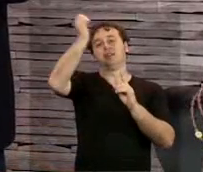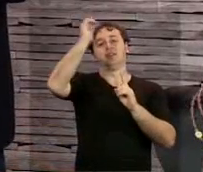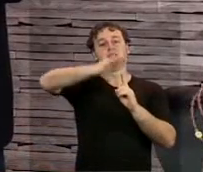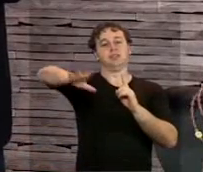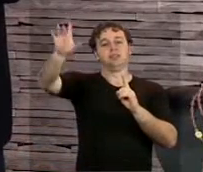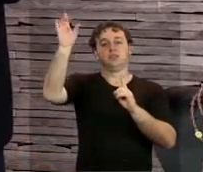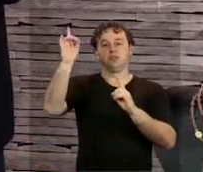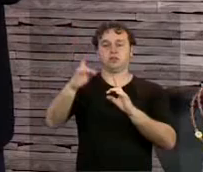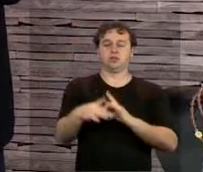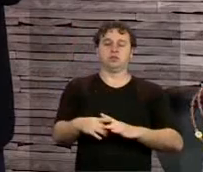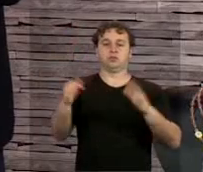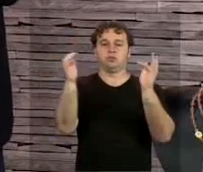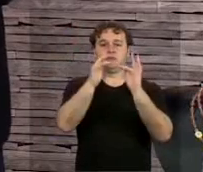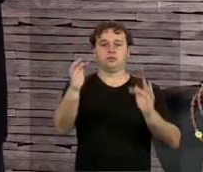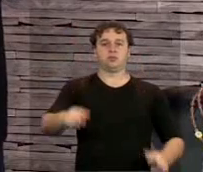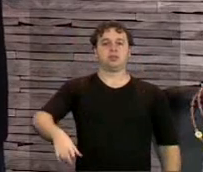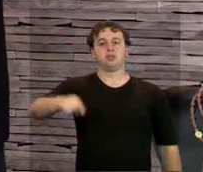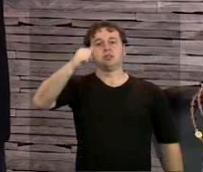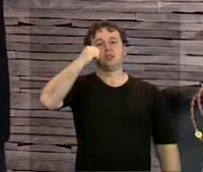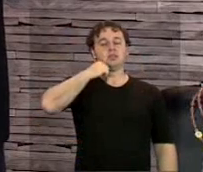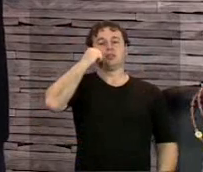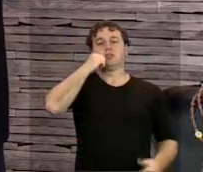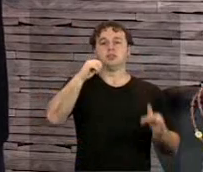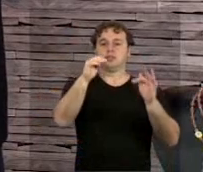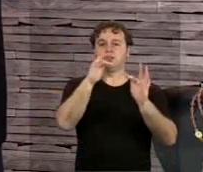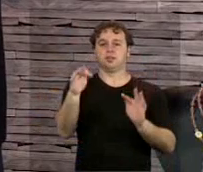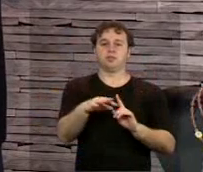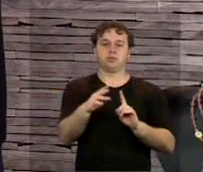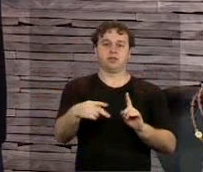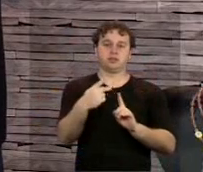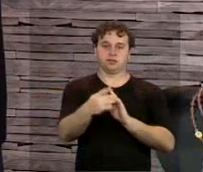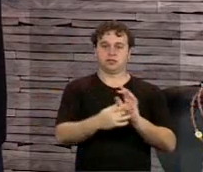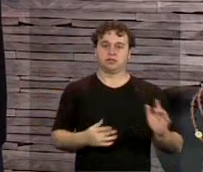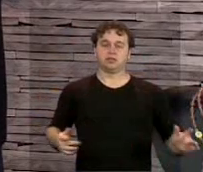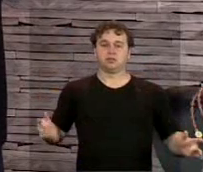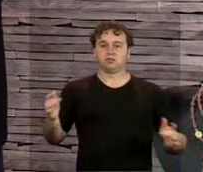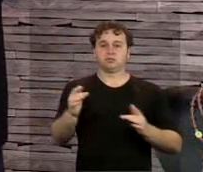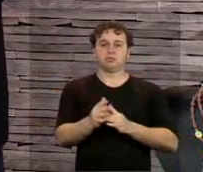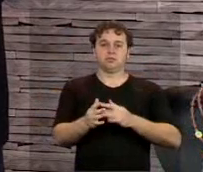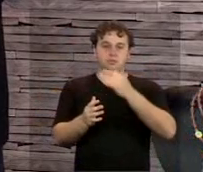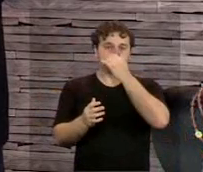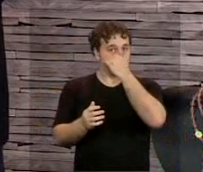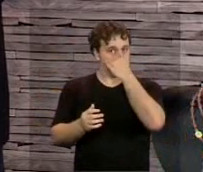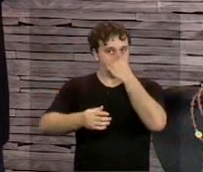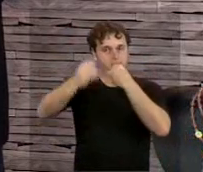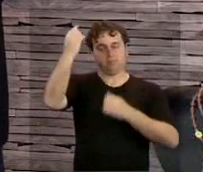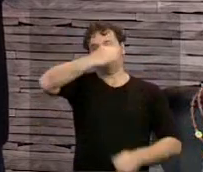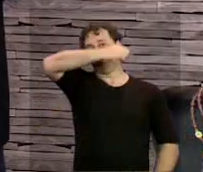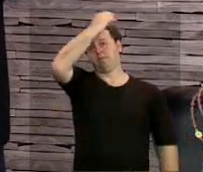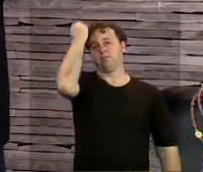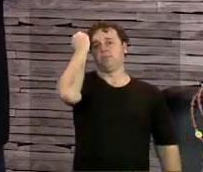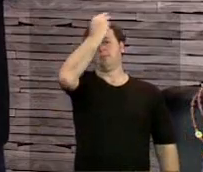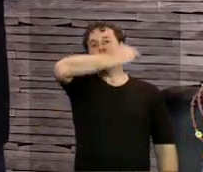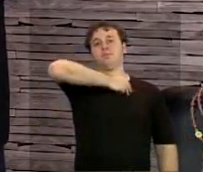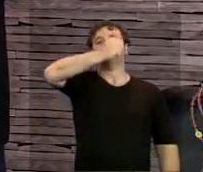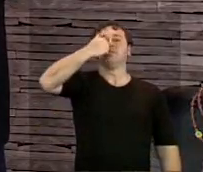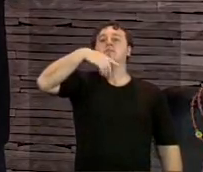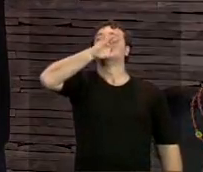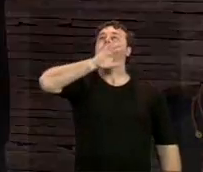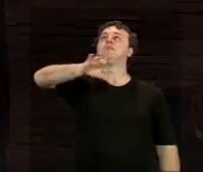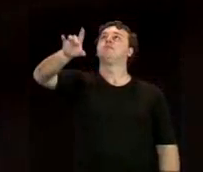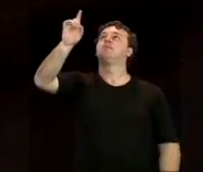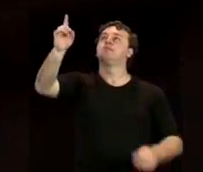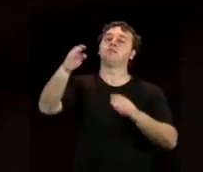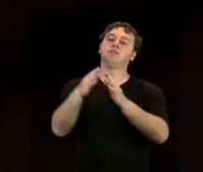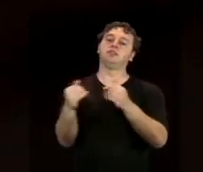cheia de graça, o Senhor é convosco. Bendita sois vós entre as mulheres e bendito é o fruto do vosso ventre, Jesus.